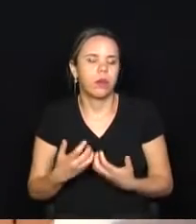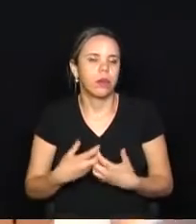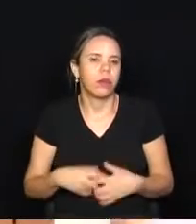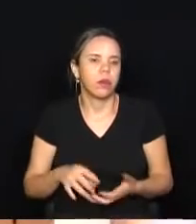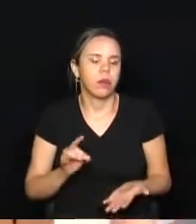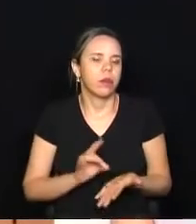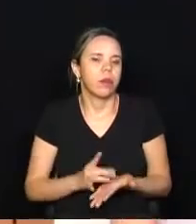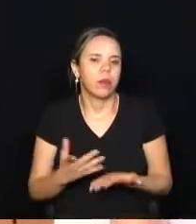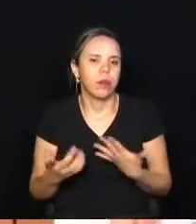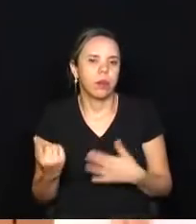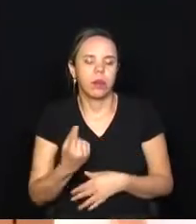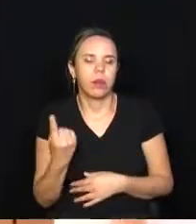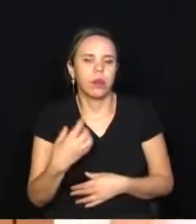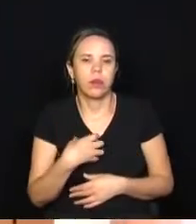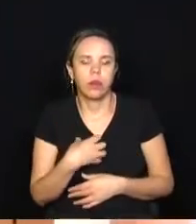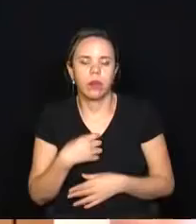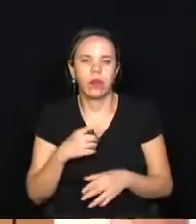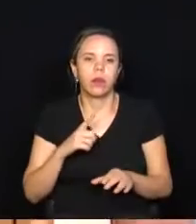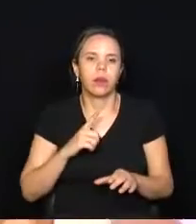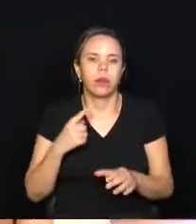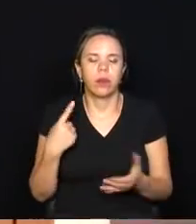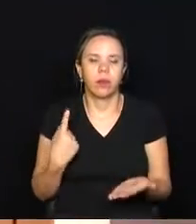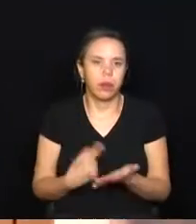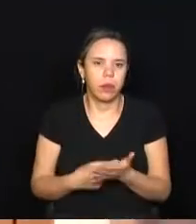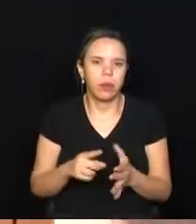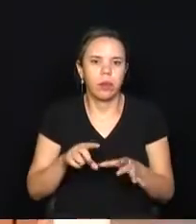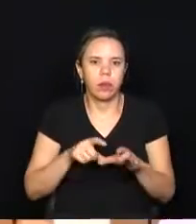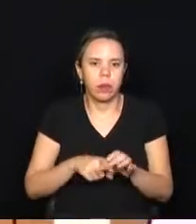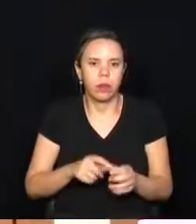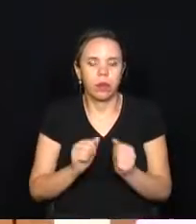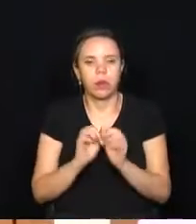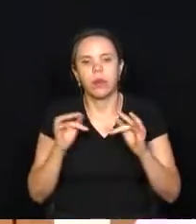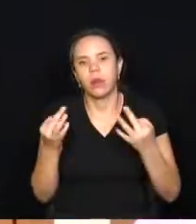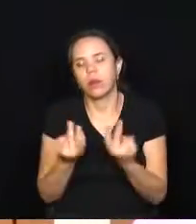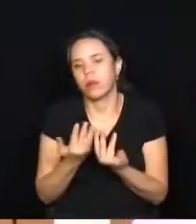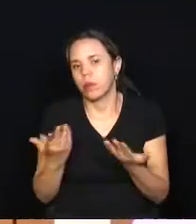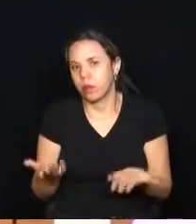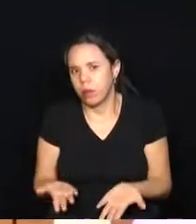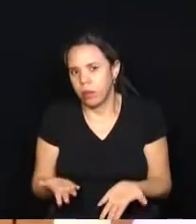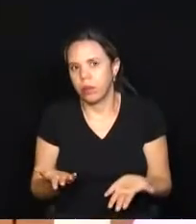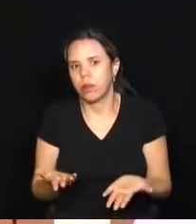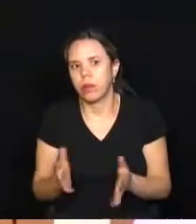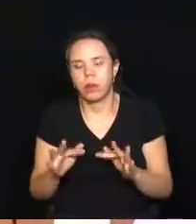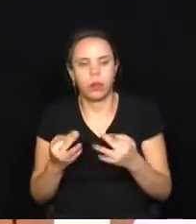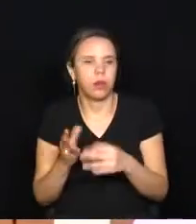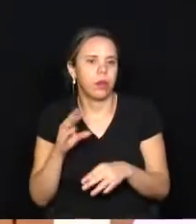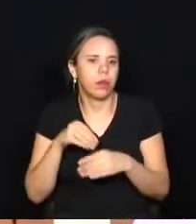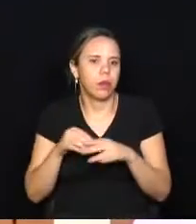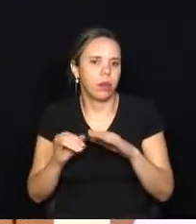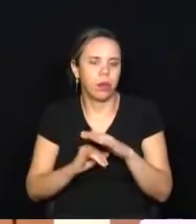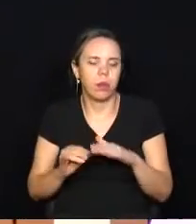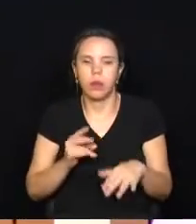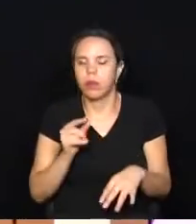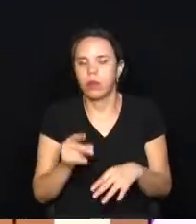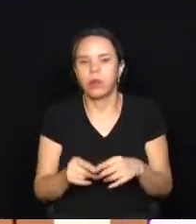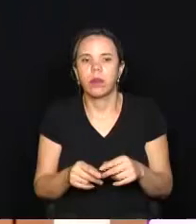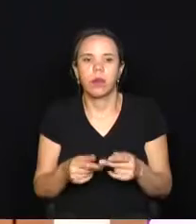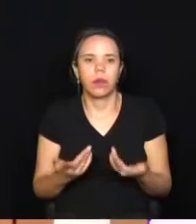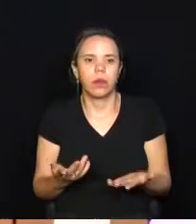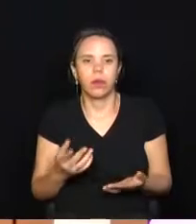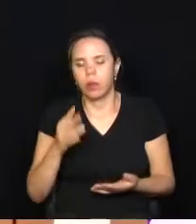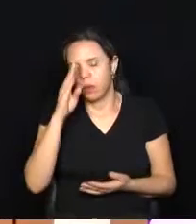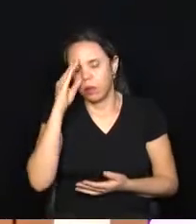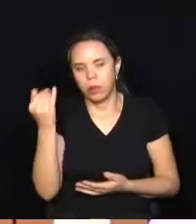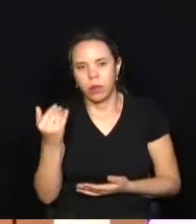Né? Ela realiza sozinha ou ela tem um comprometimento junto com os familiares? Porque os familiares, dentro de uma instituição de longa permanência, eles são